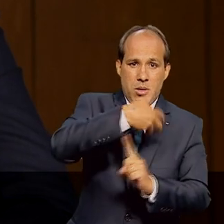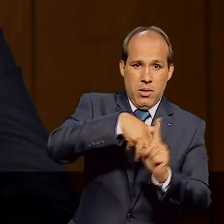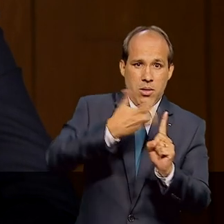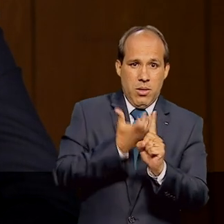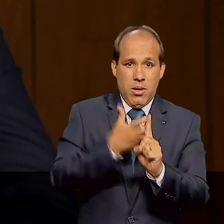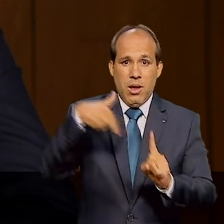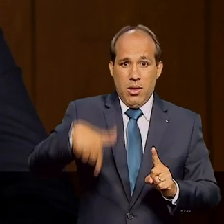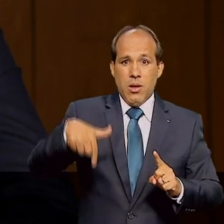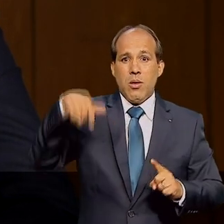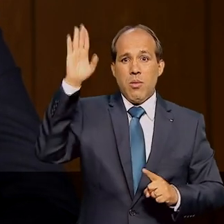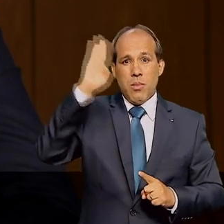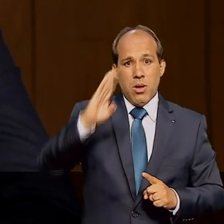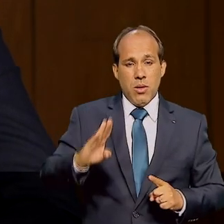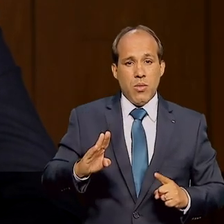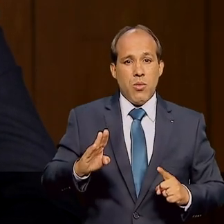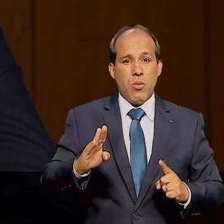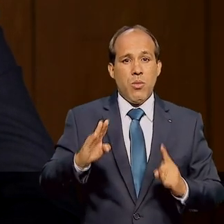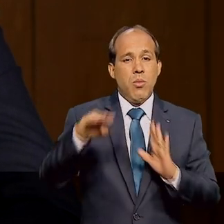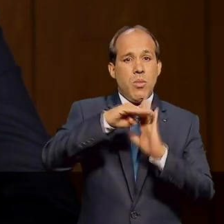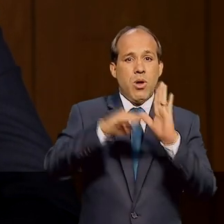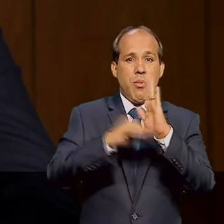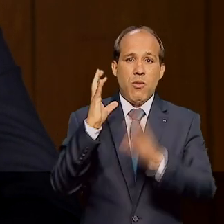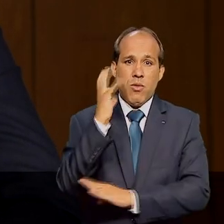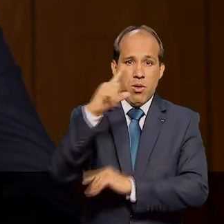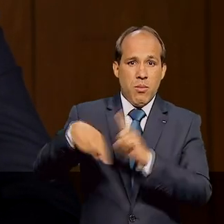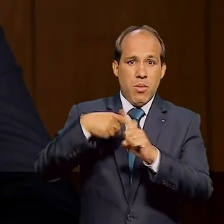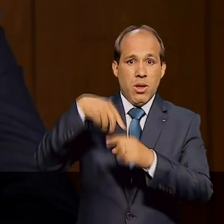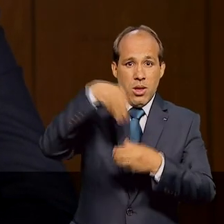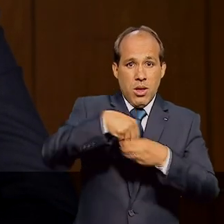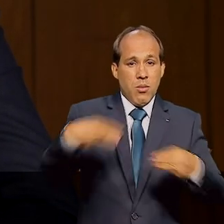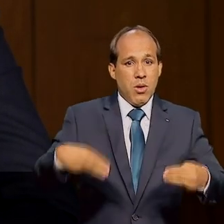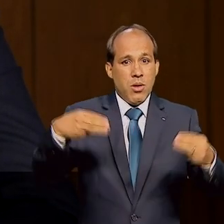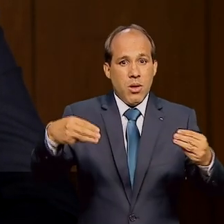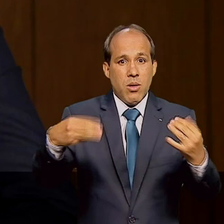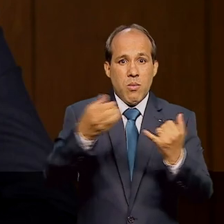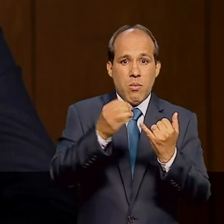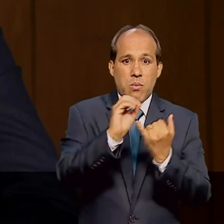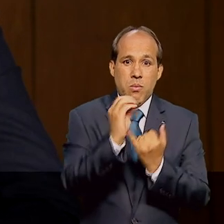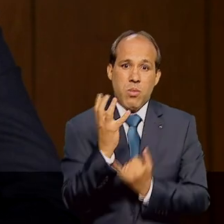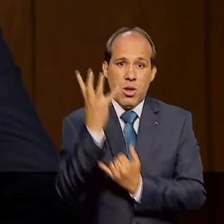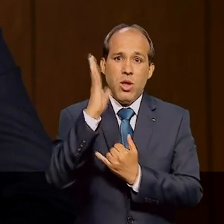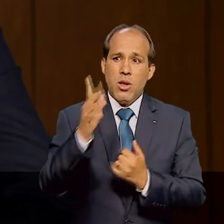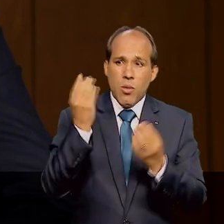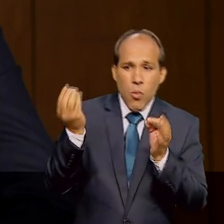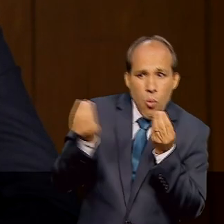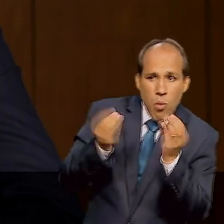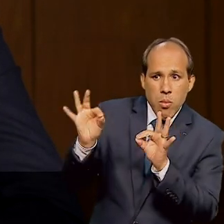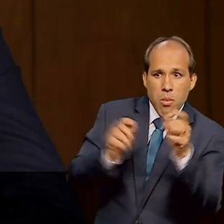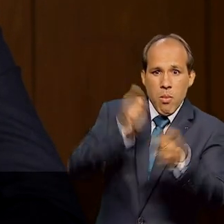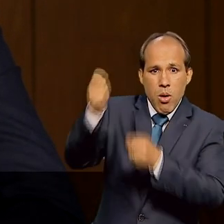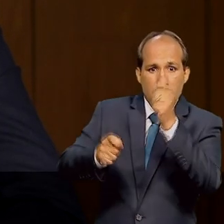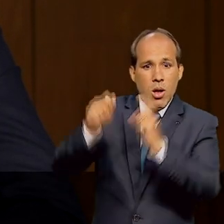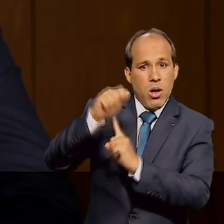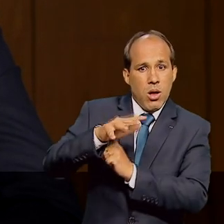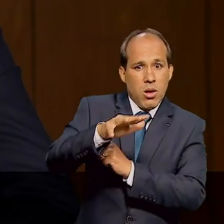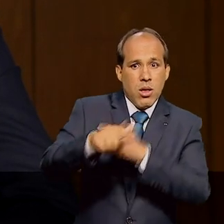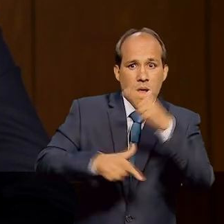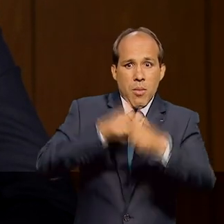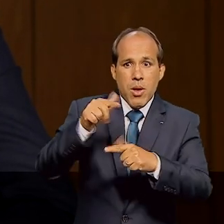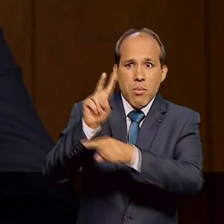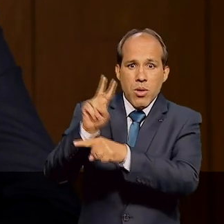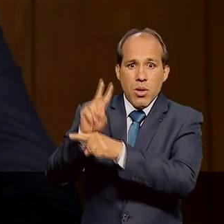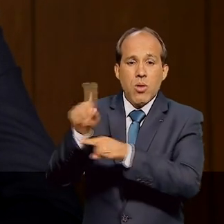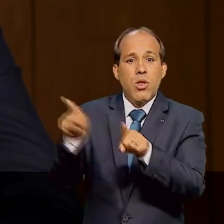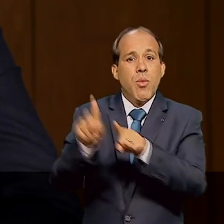no Brasil o programa floresta mais do Ministério do meio ambiente já prever o pagamento a g que desenvolvam projetos